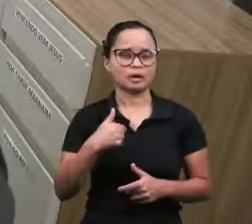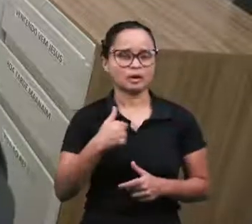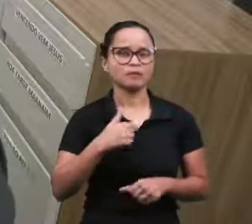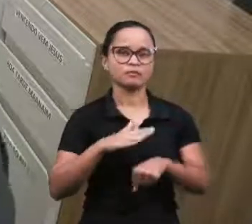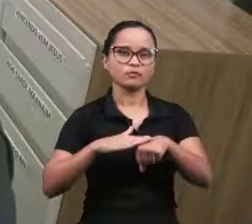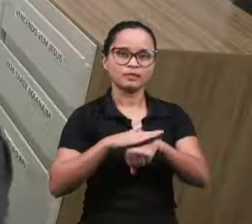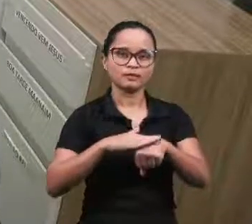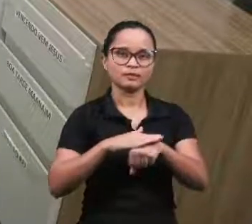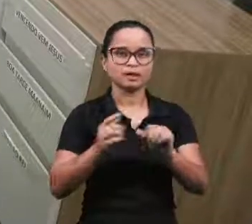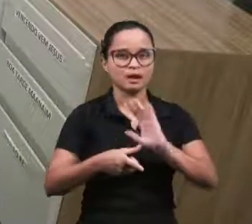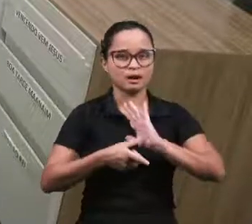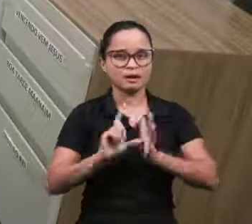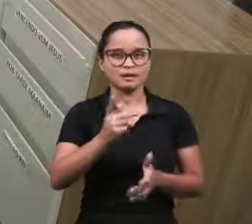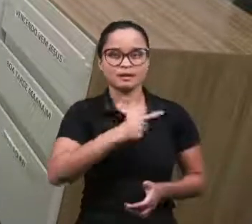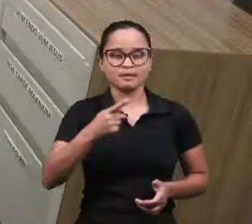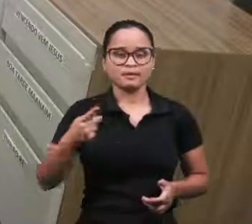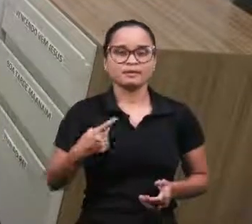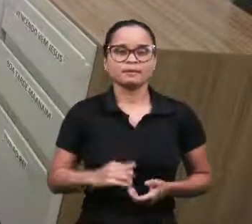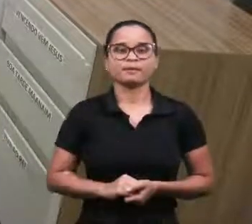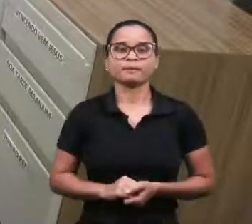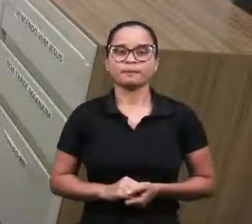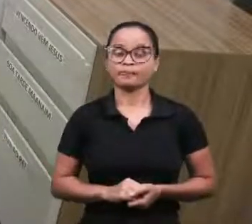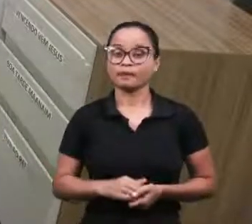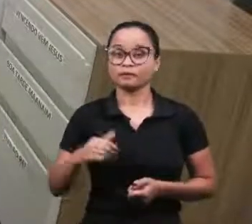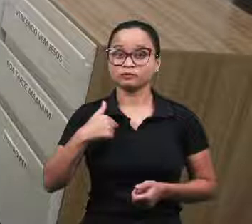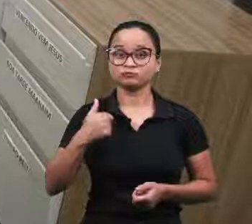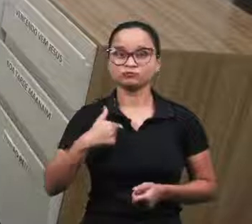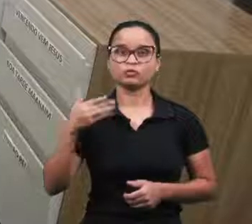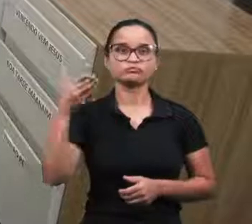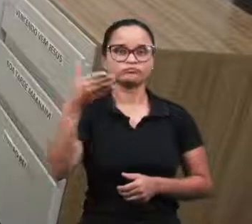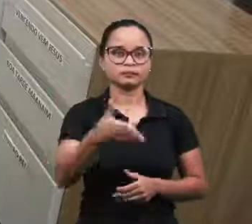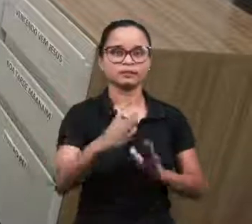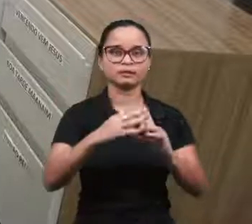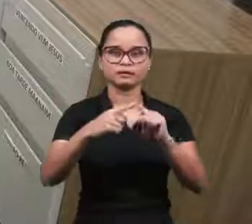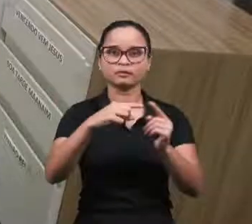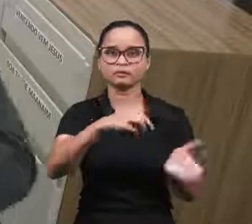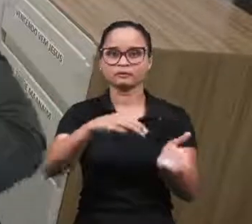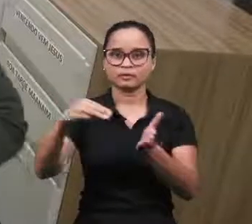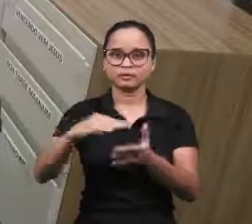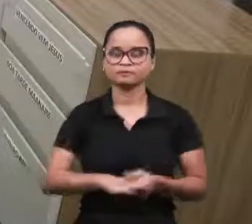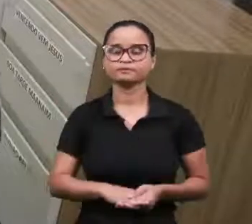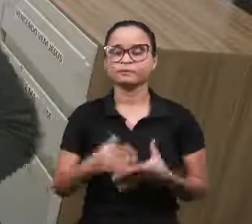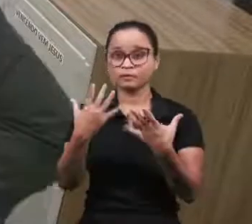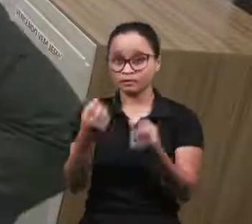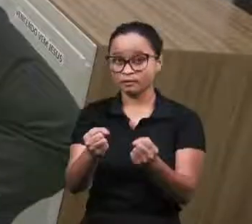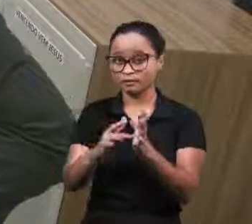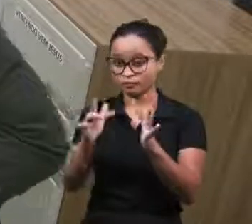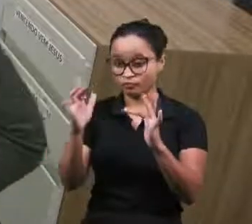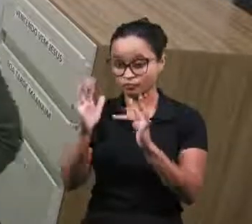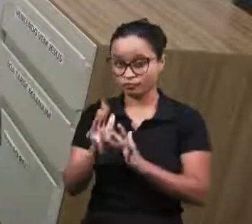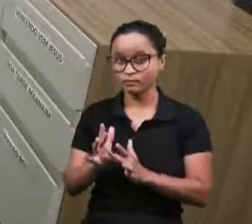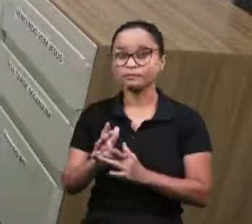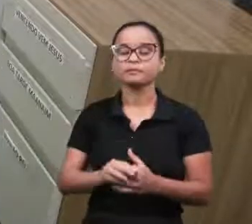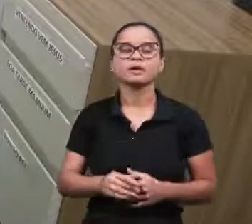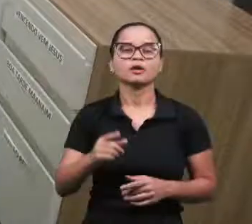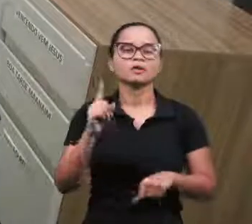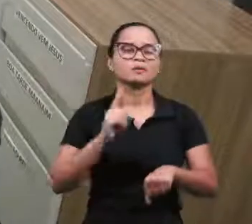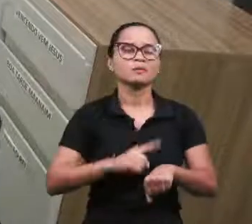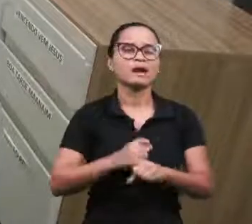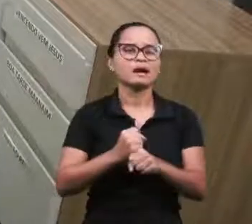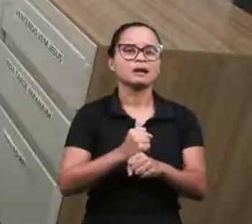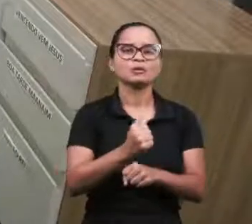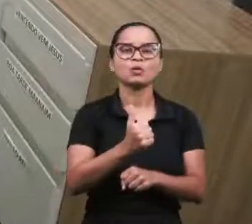pastor aqui, né, e quando eu cheguei, né, na Igreja Cristã Maranata, na minha conversão em 2001, né,